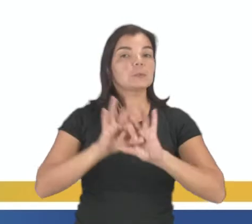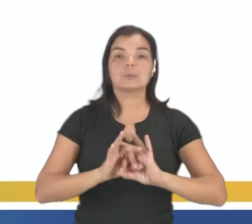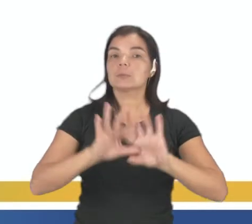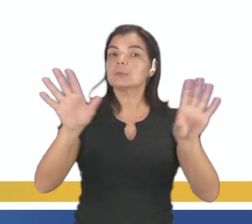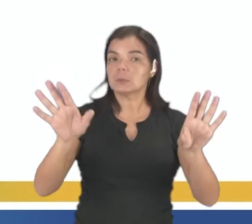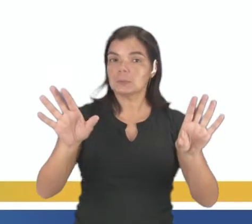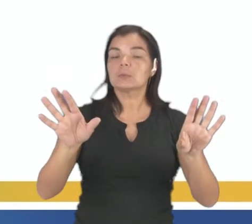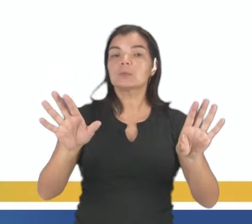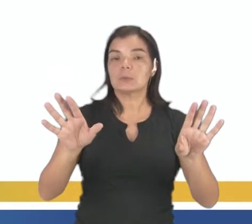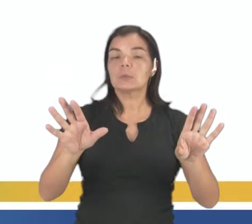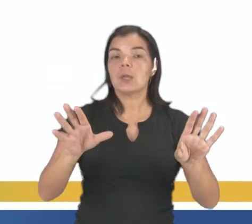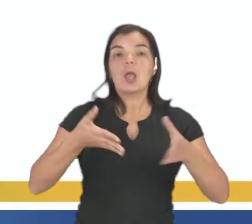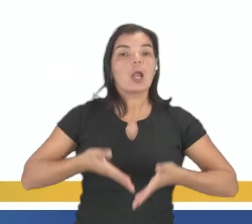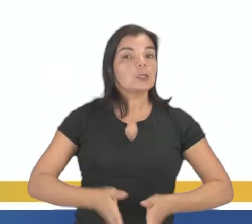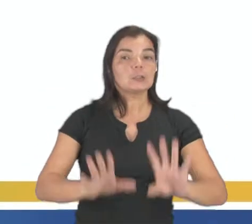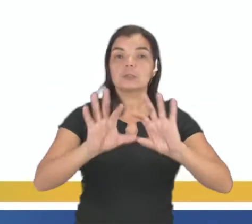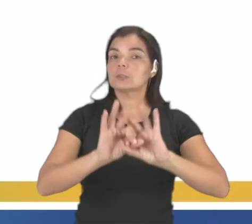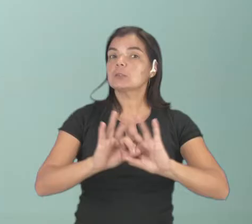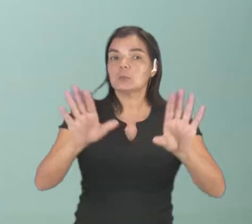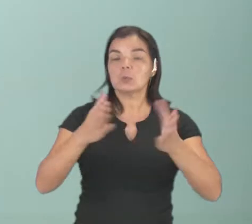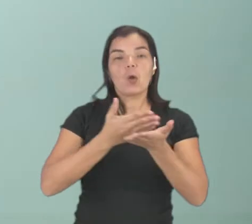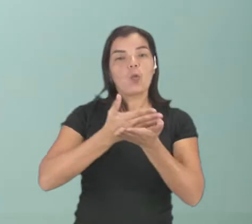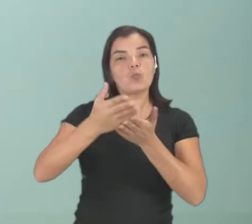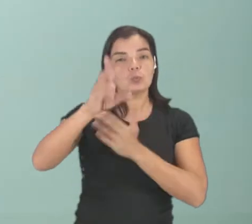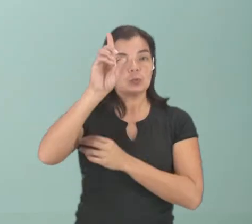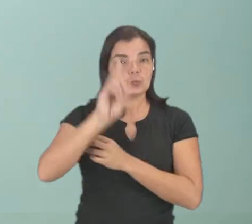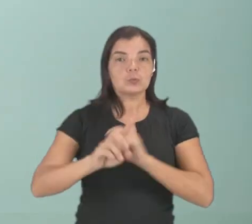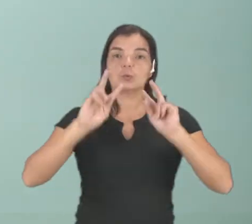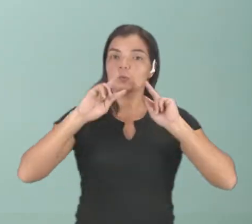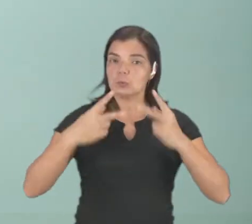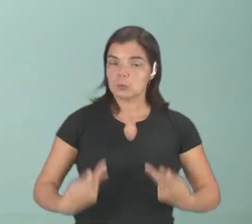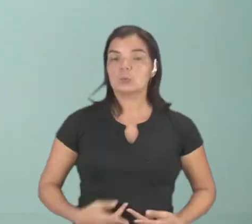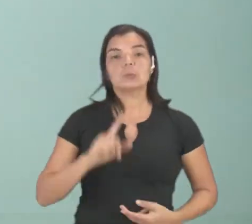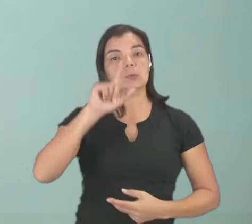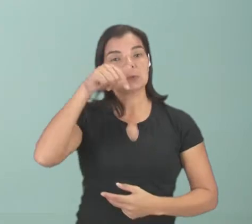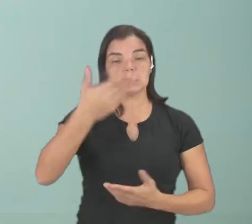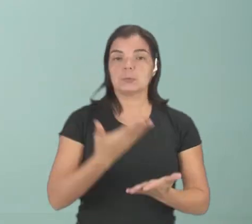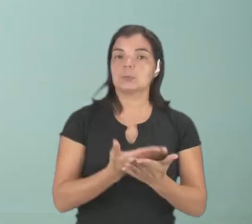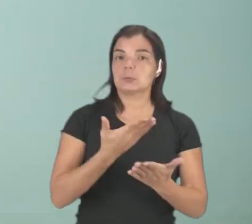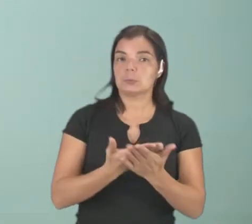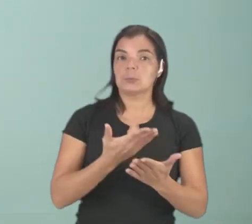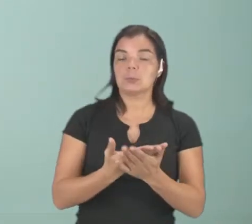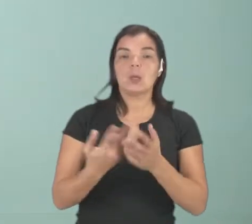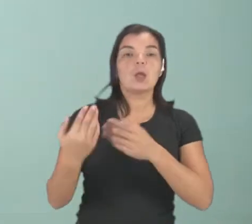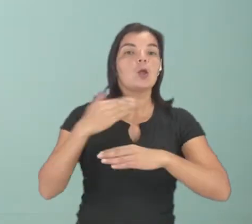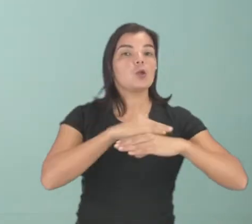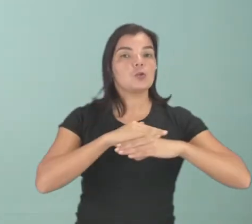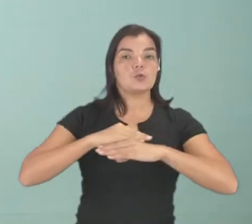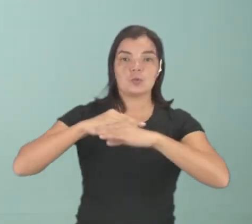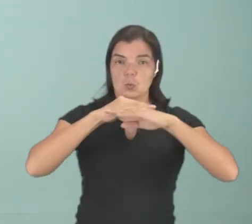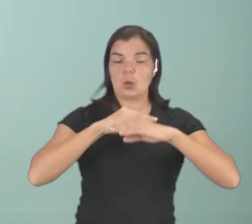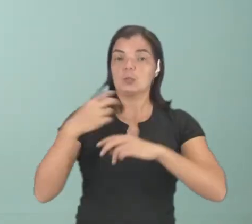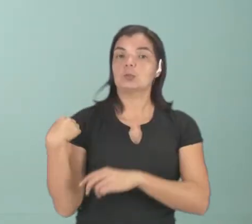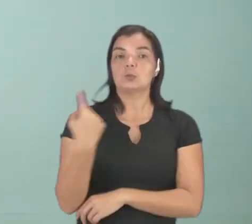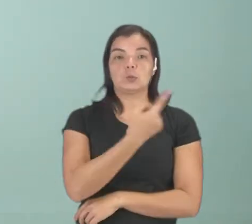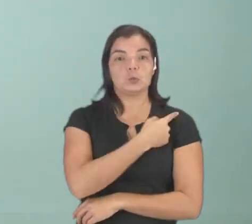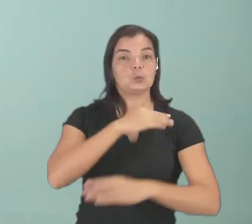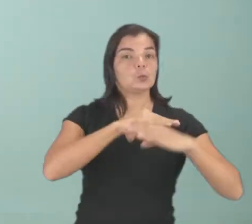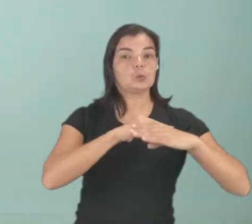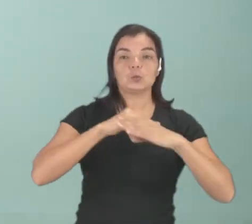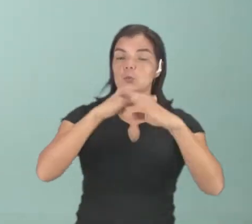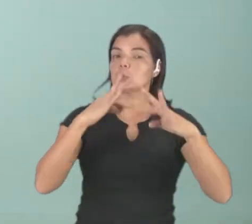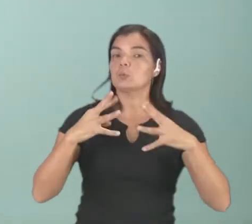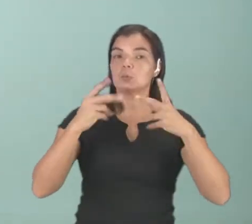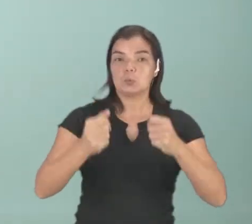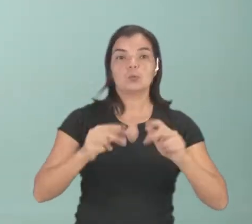livres, liberdade, elas nascem livres. É um princípio dos direitos humanos que a gente vai ver nas próximas aulas. Igualdade, nós somos iguais, somos